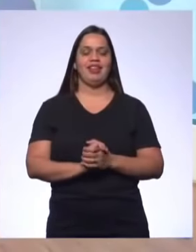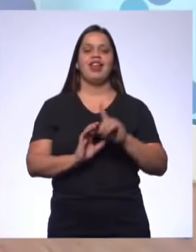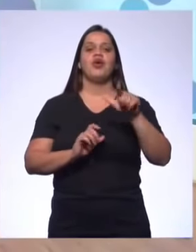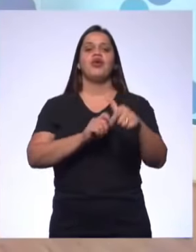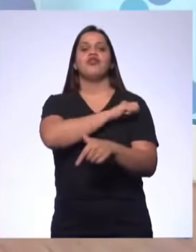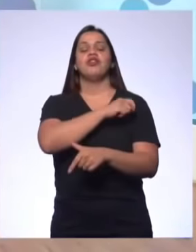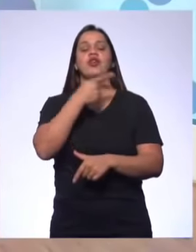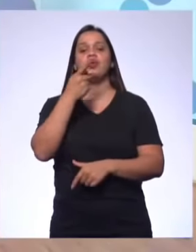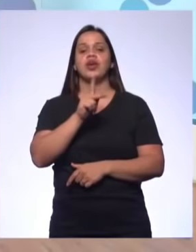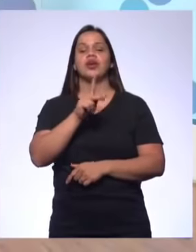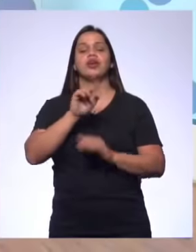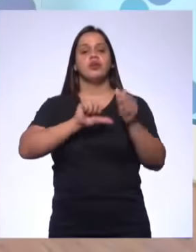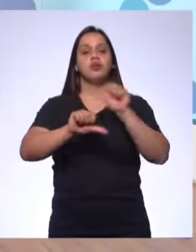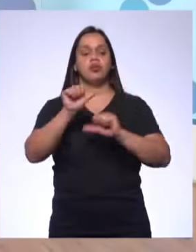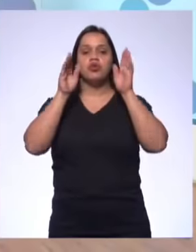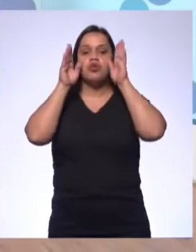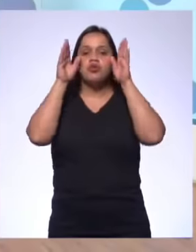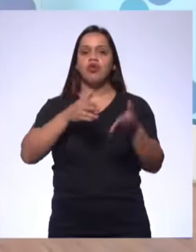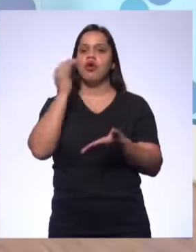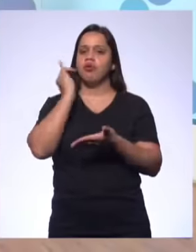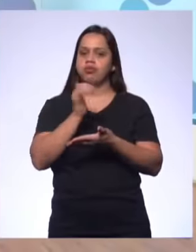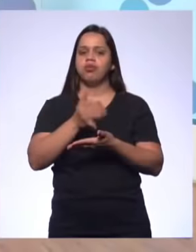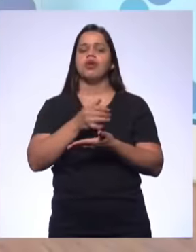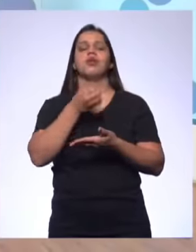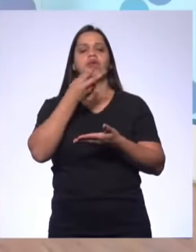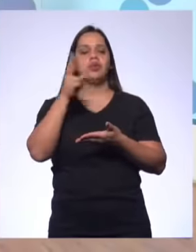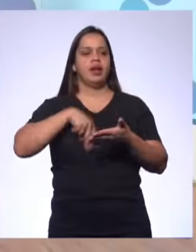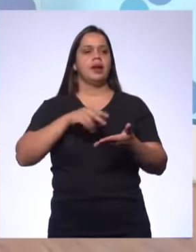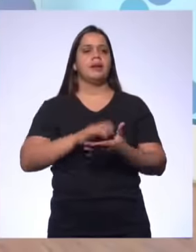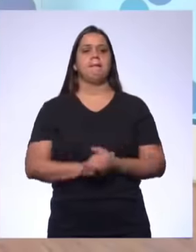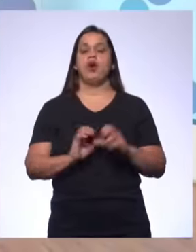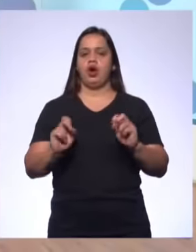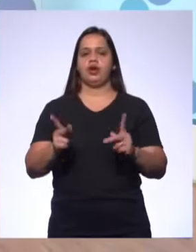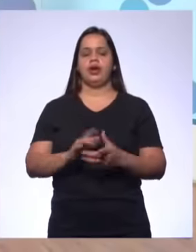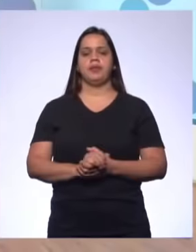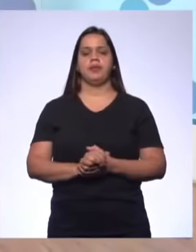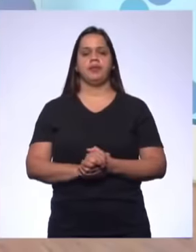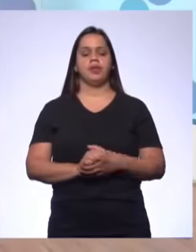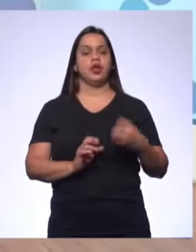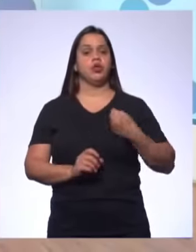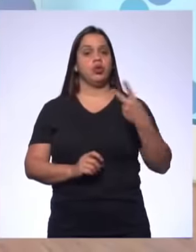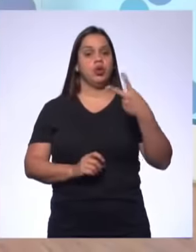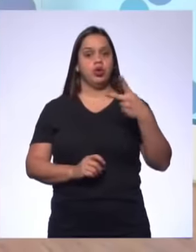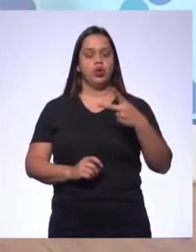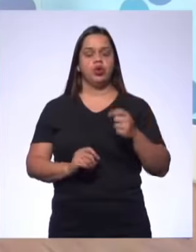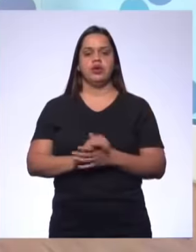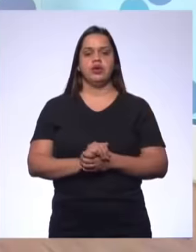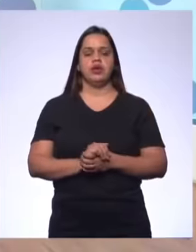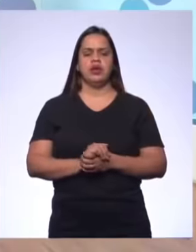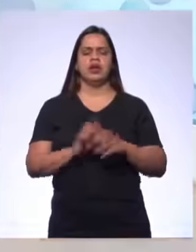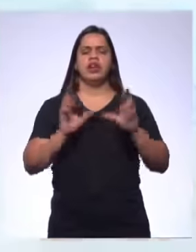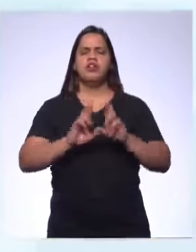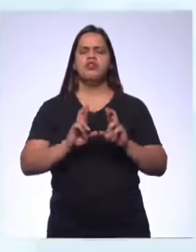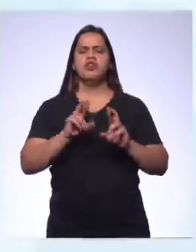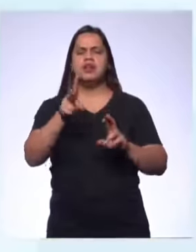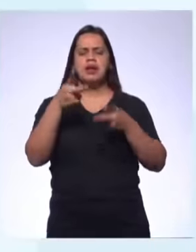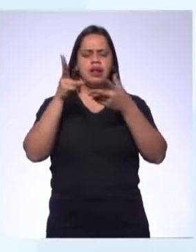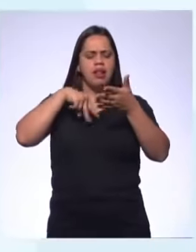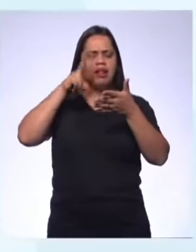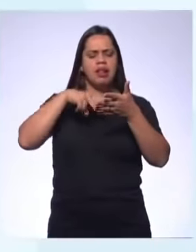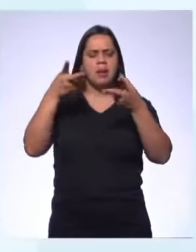foco narrativo. Acabei de ler o foco narrativo. Beleza. E aí a 2, que diferenças você notou